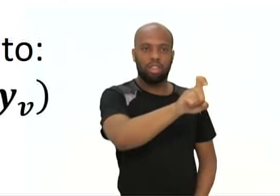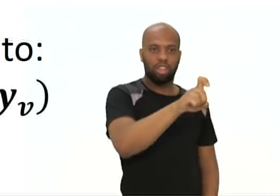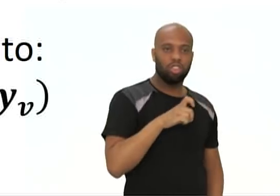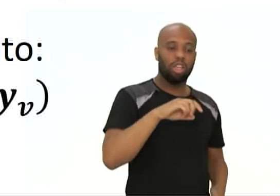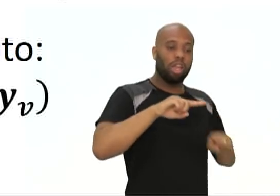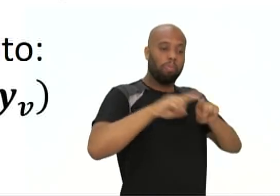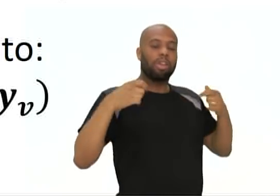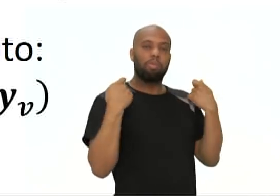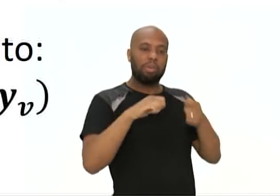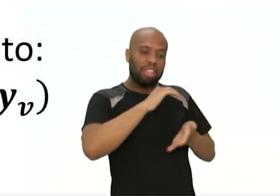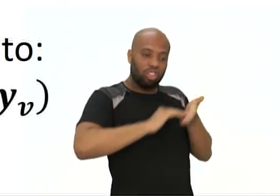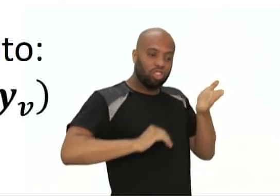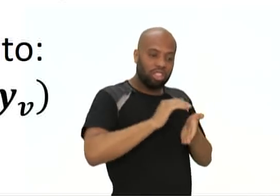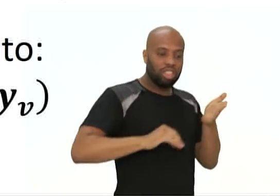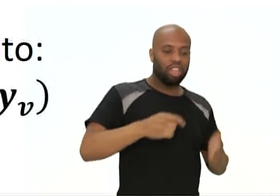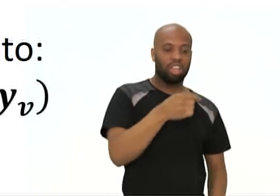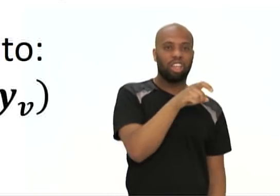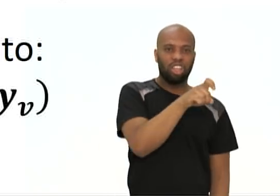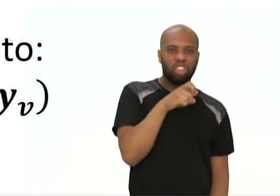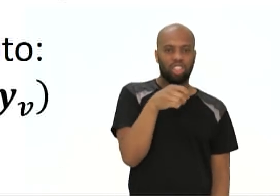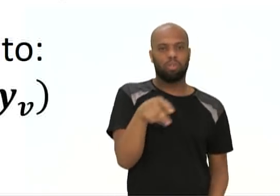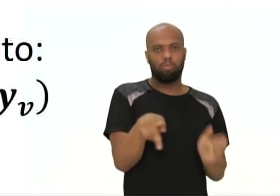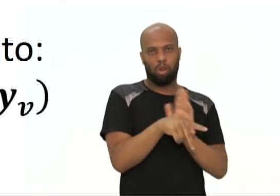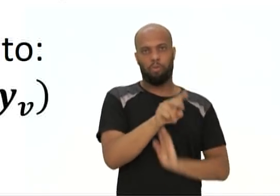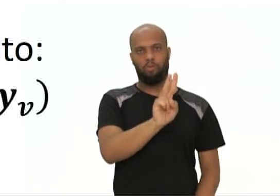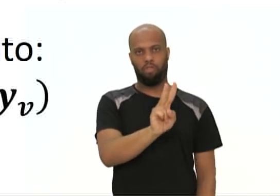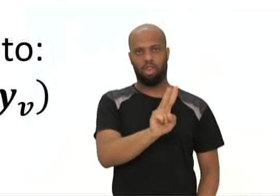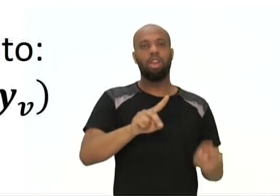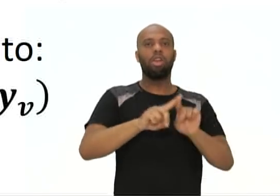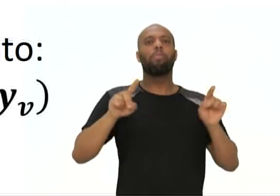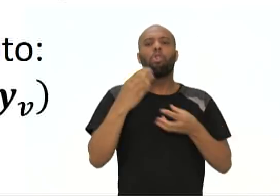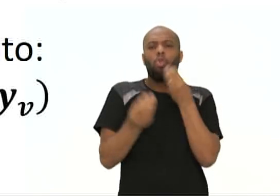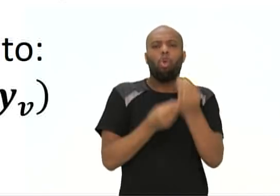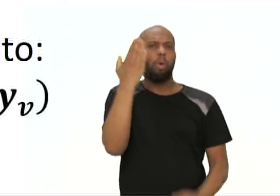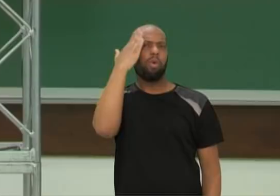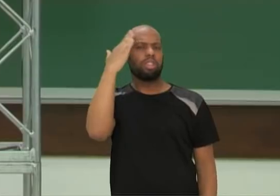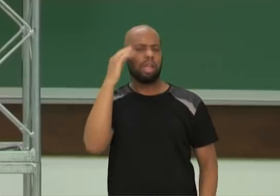compensando com o x do vértice. Como que eu sei que eu devo ou não